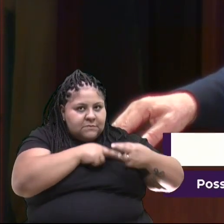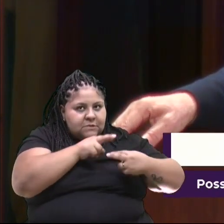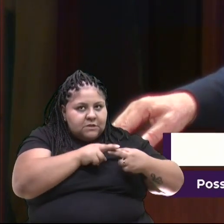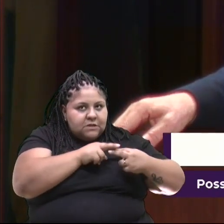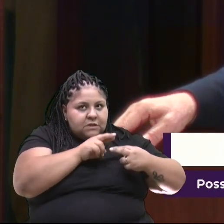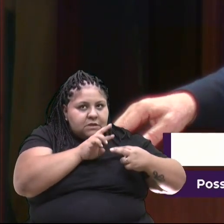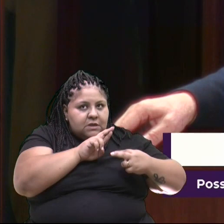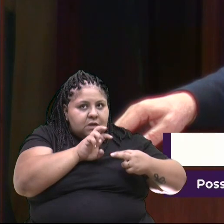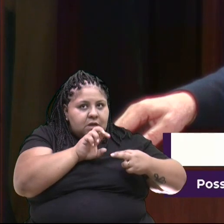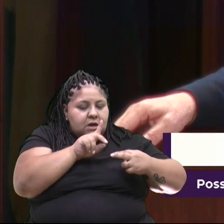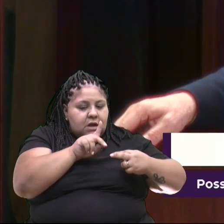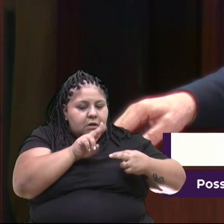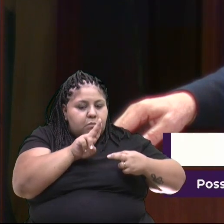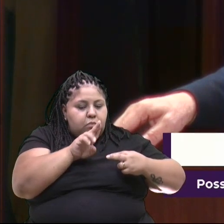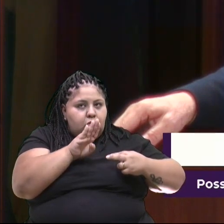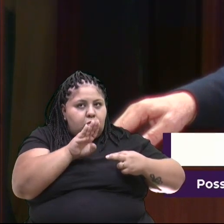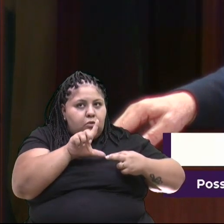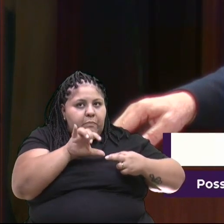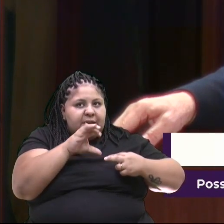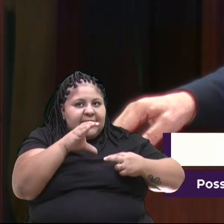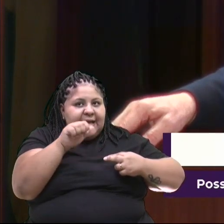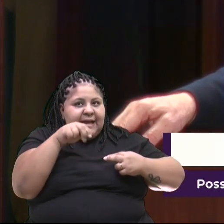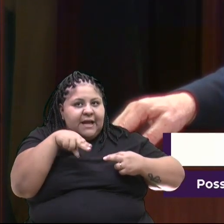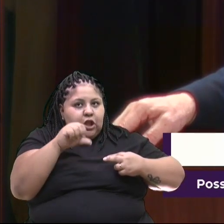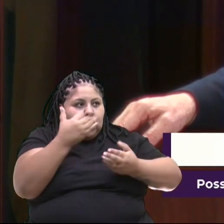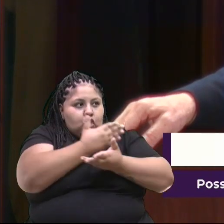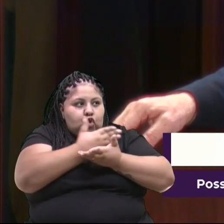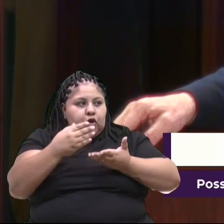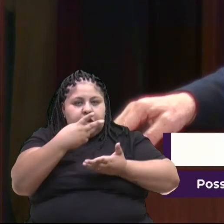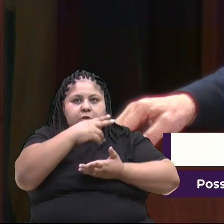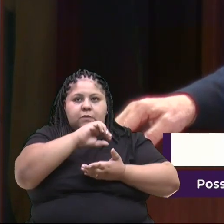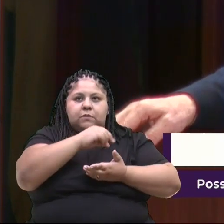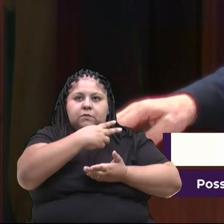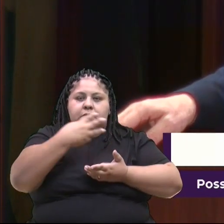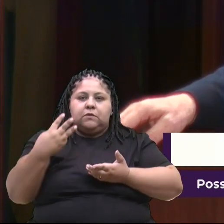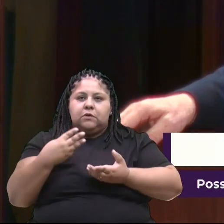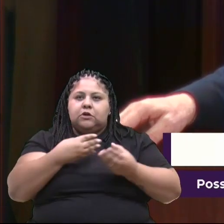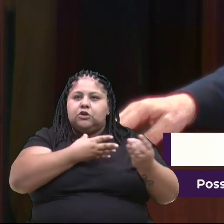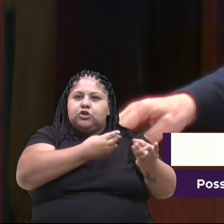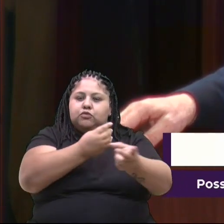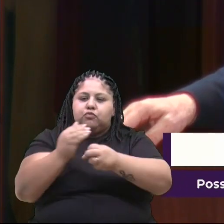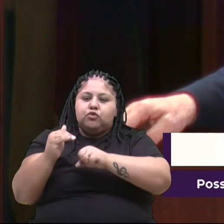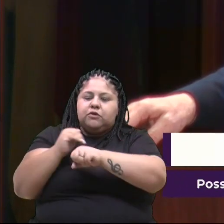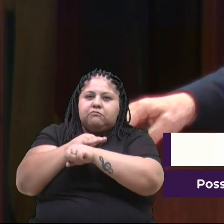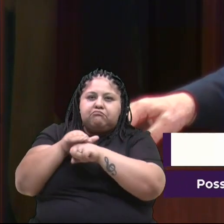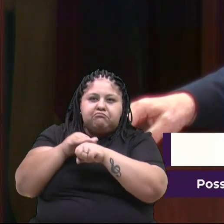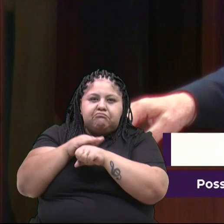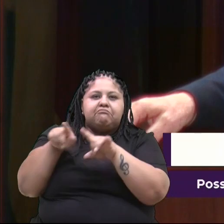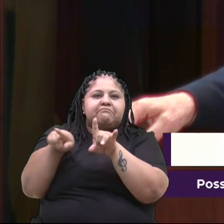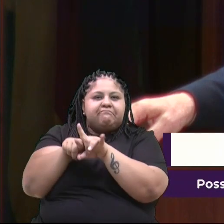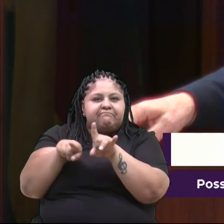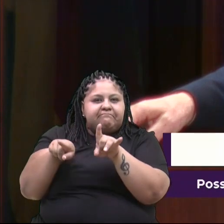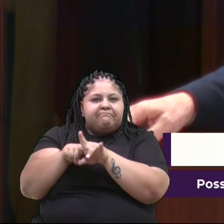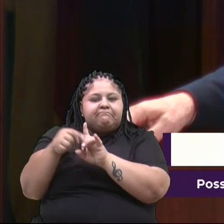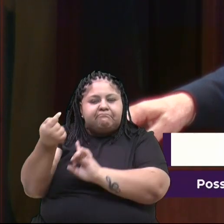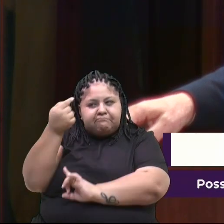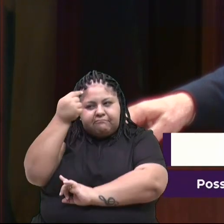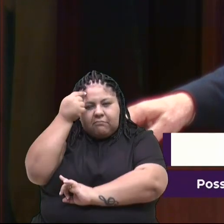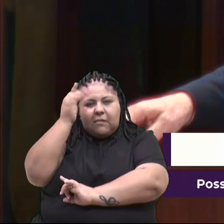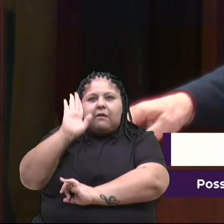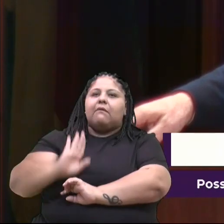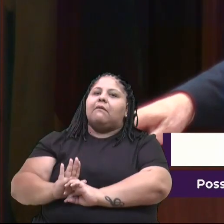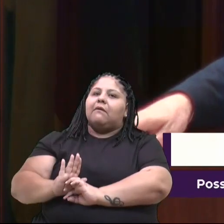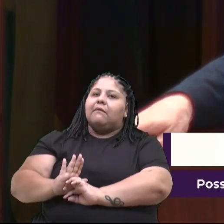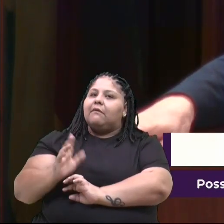que tivemos durante o ano de 2023, de muito diálogo e, acima de tudo, de muito entendimento.